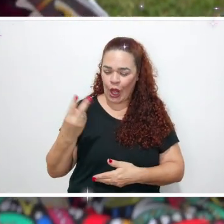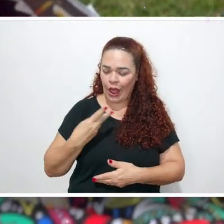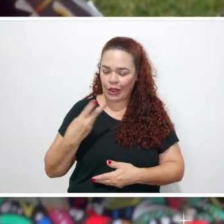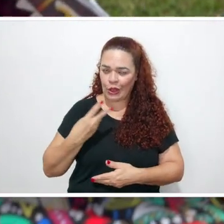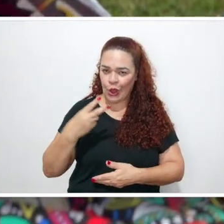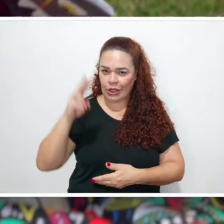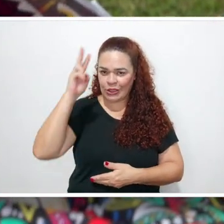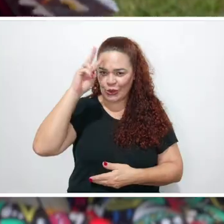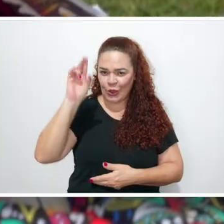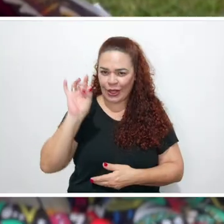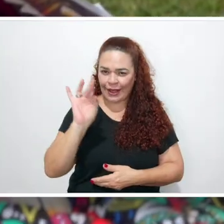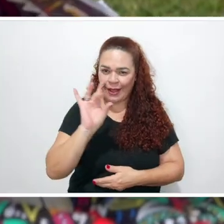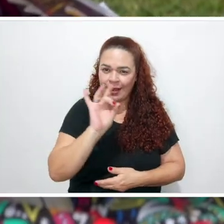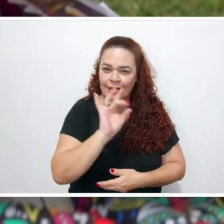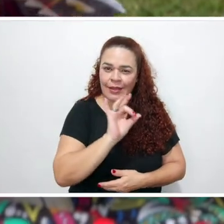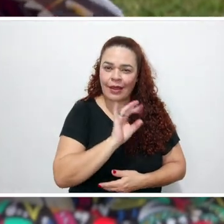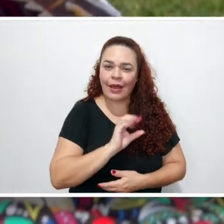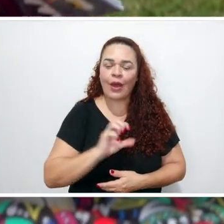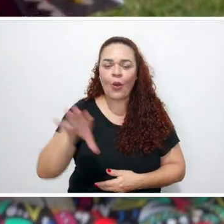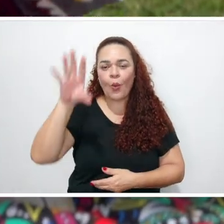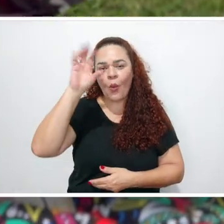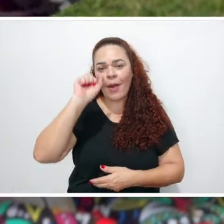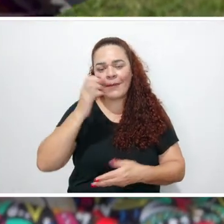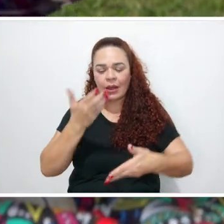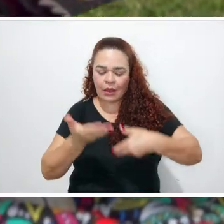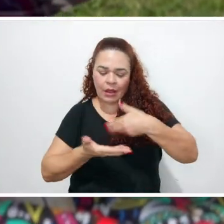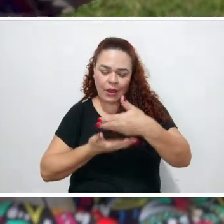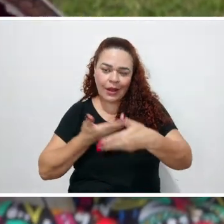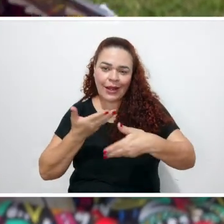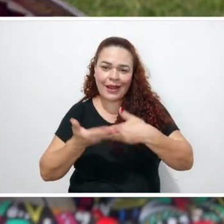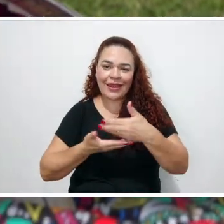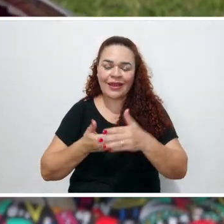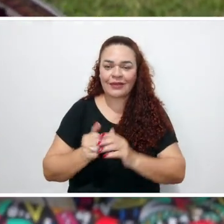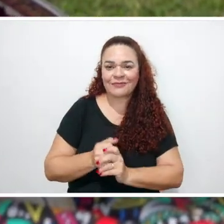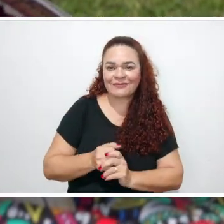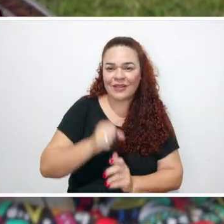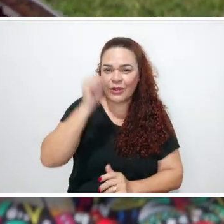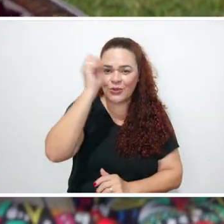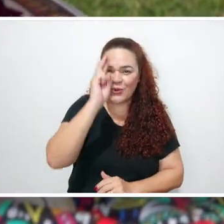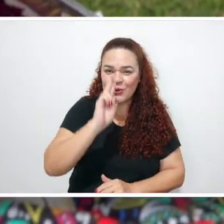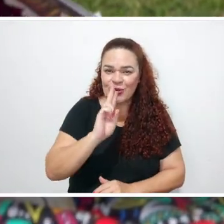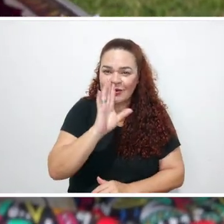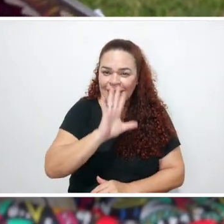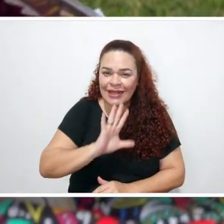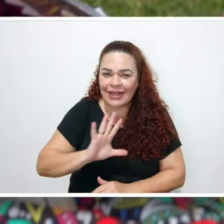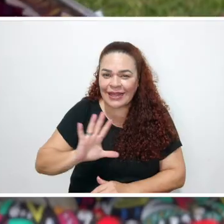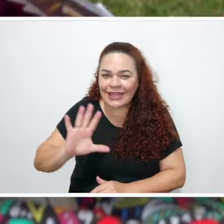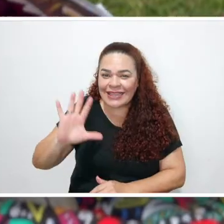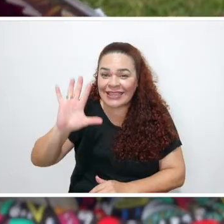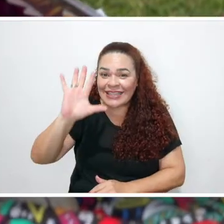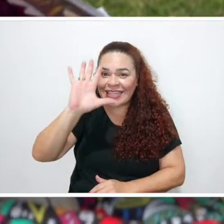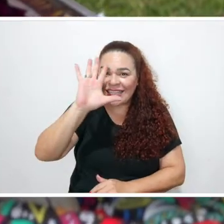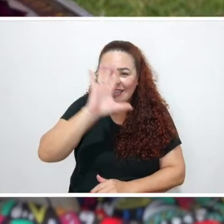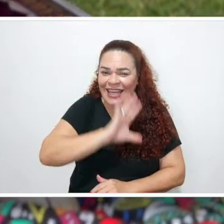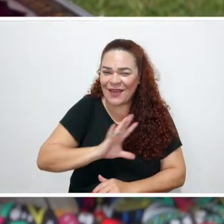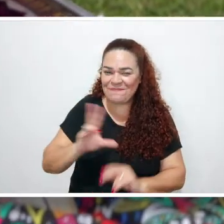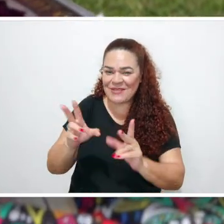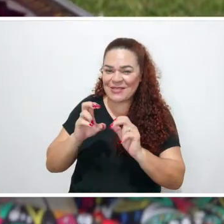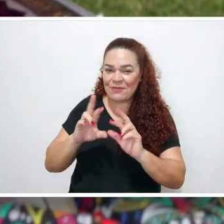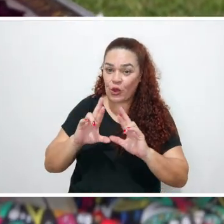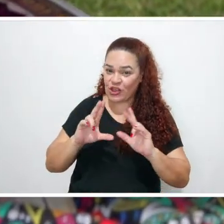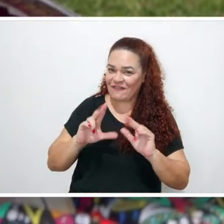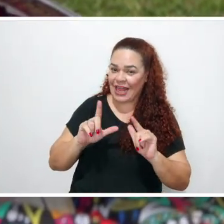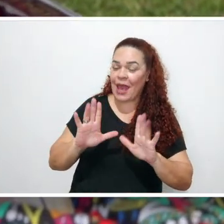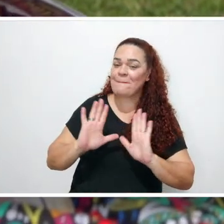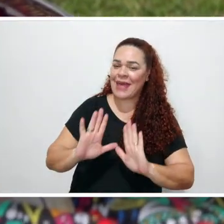histórias, onde cada um podia aprender com a experiência do outro. Suzano inteirinha pôde ver que, apesar de sermos tão